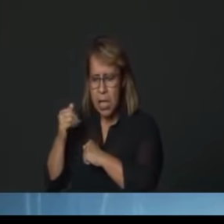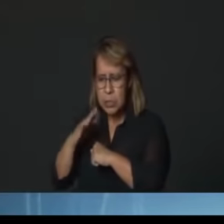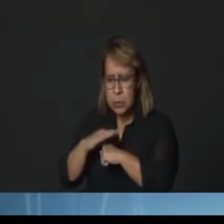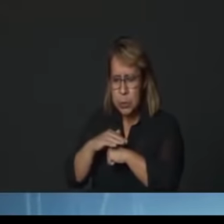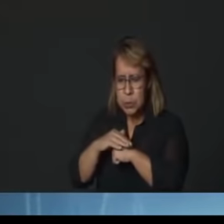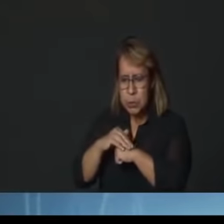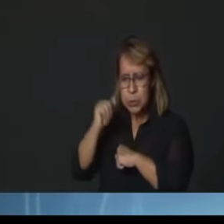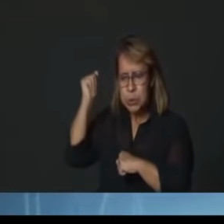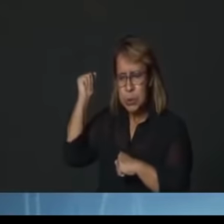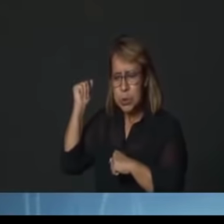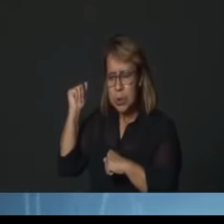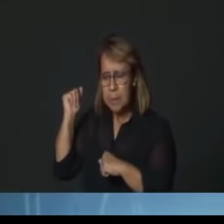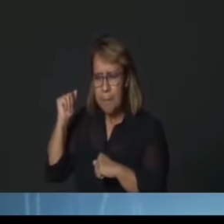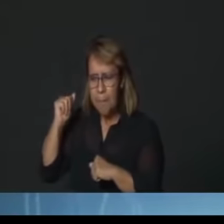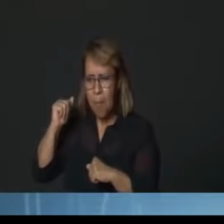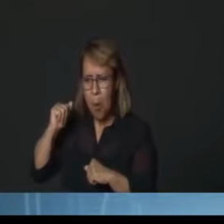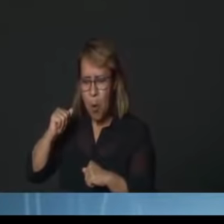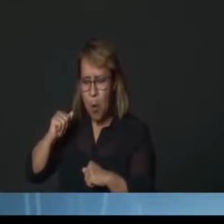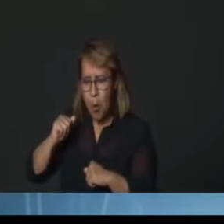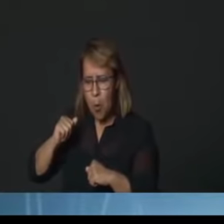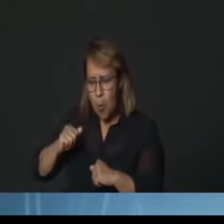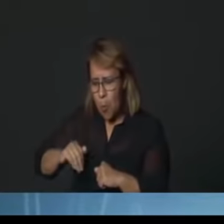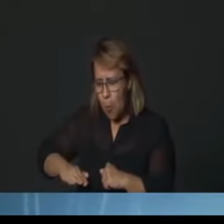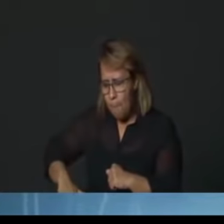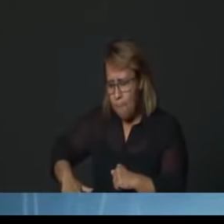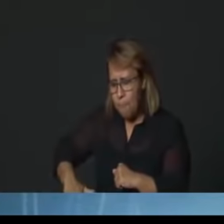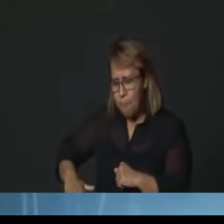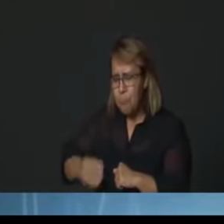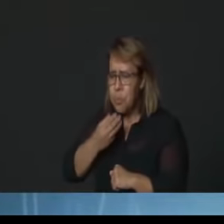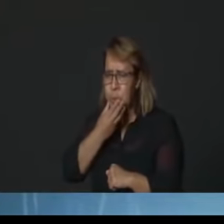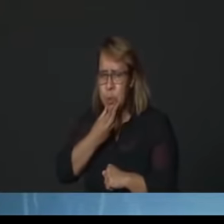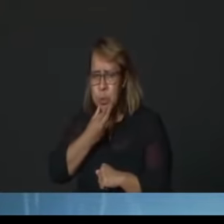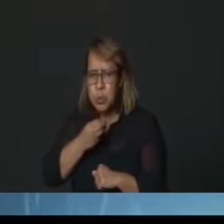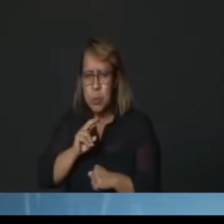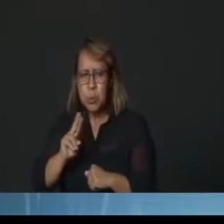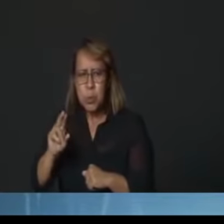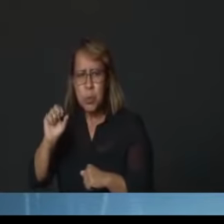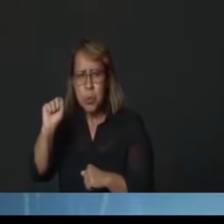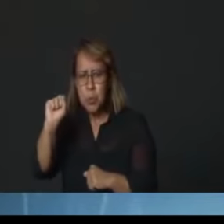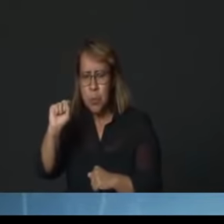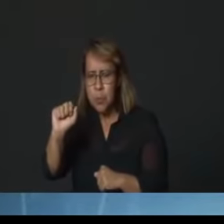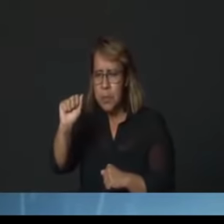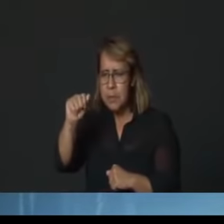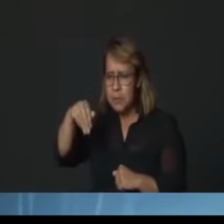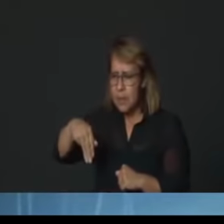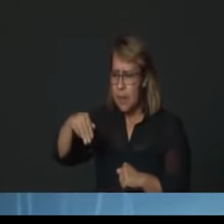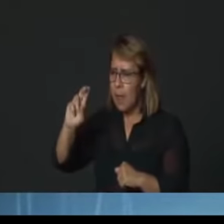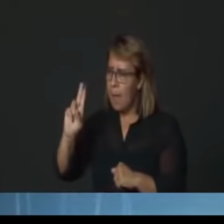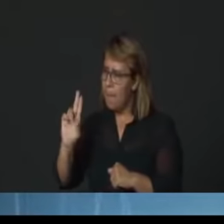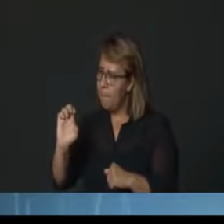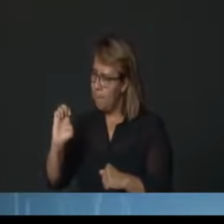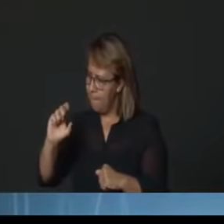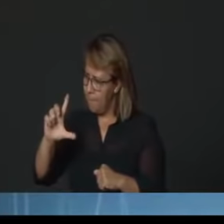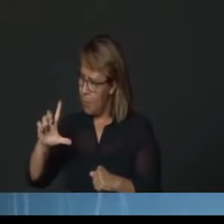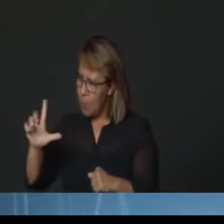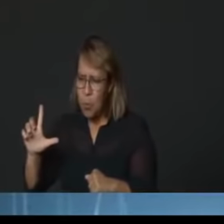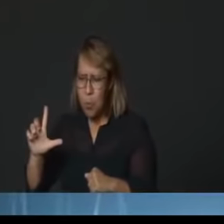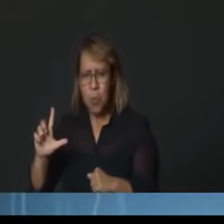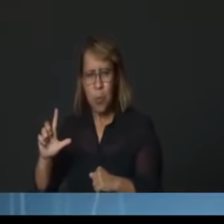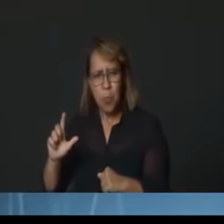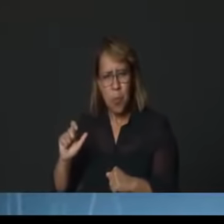a Samuel. Voz do Pai que é o Filho amado, disse do